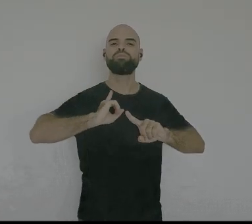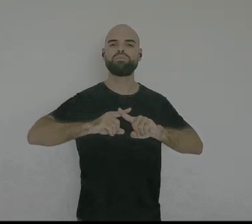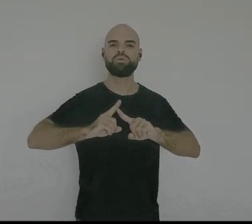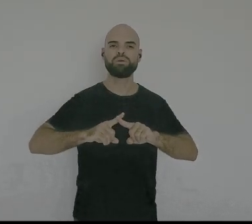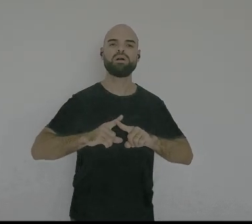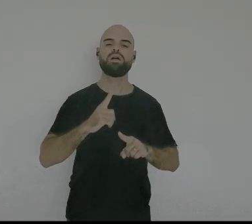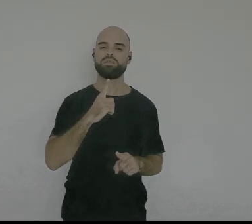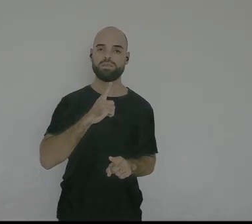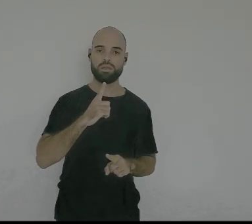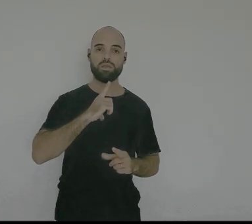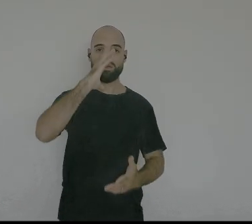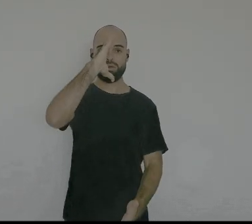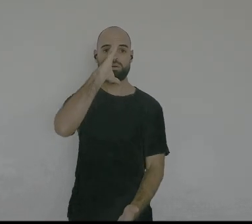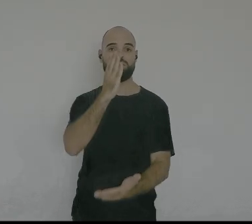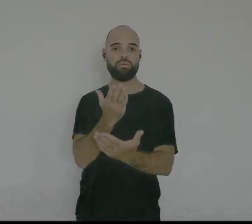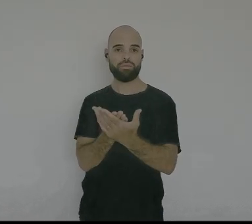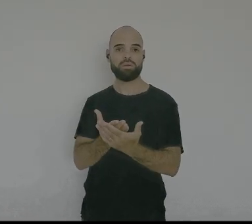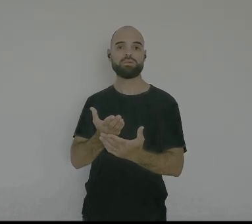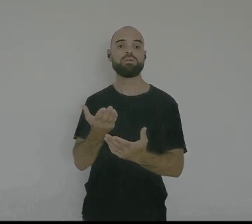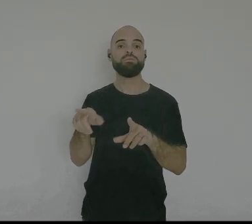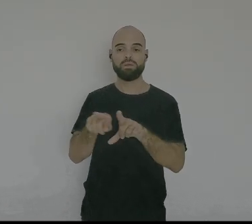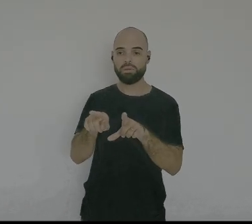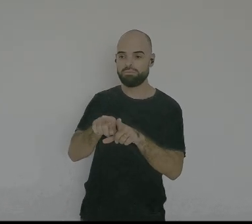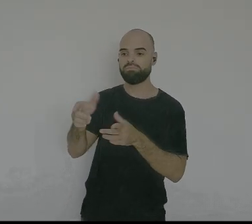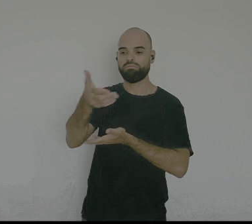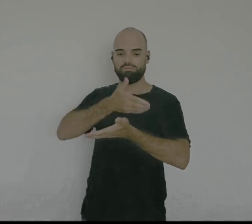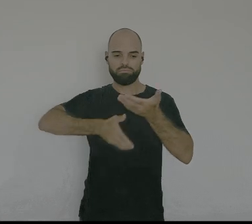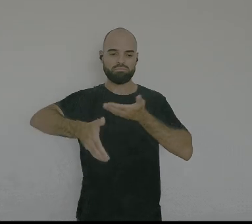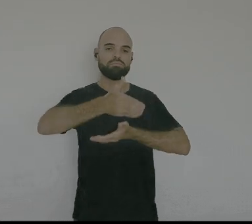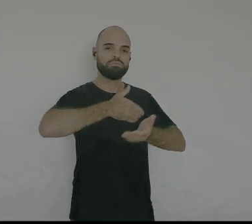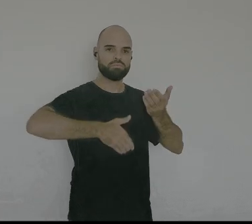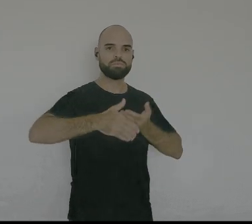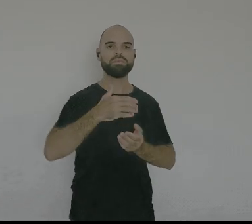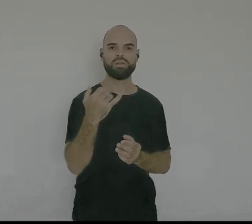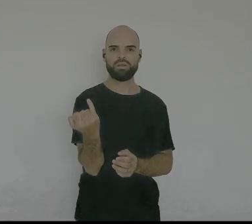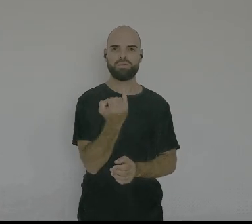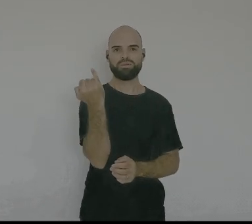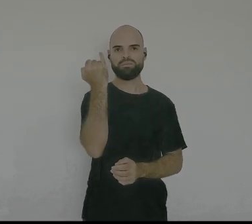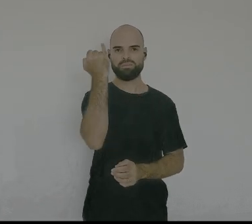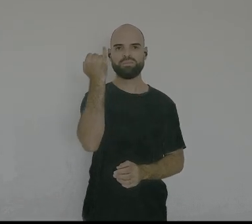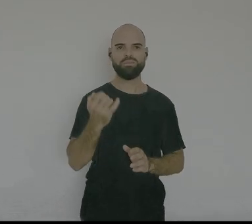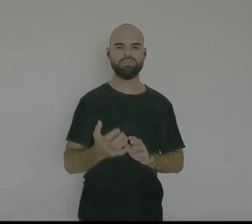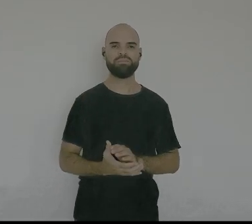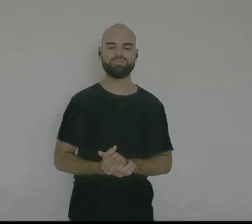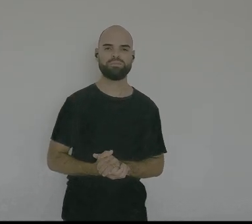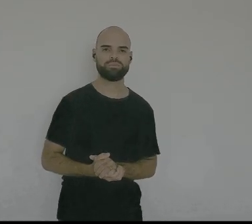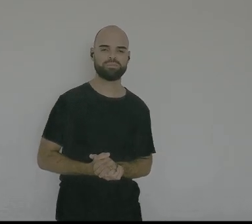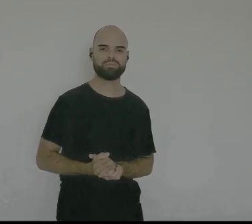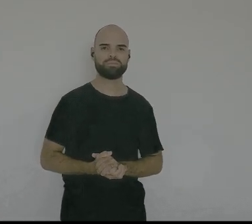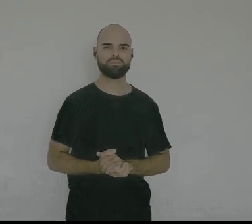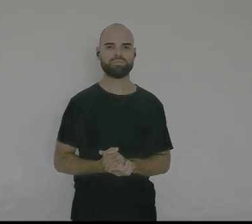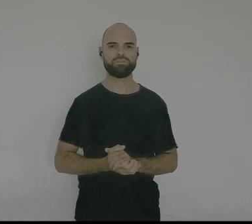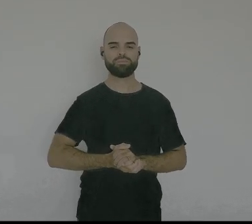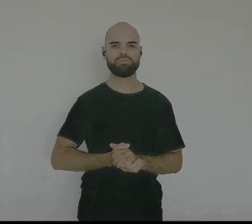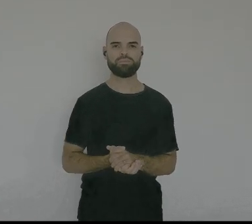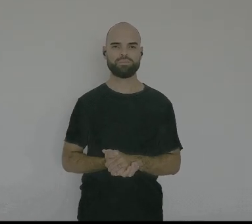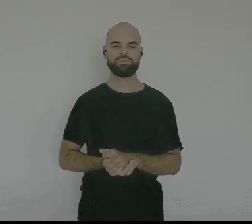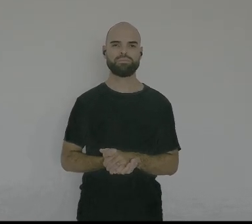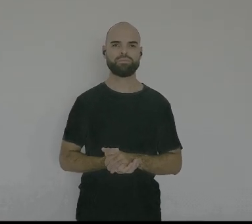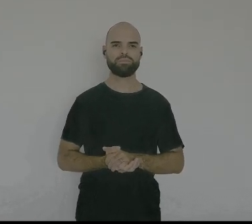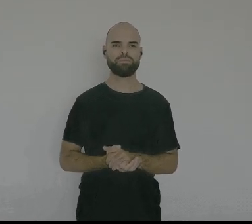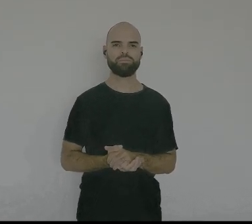dependem fortemente da adesão voluntária às normas sociais com base em confiança e reciprocidade.